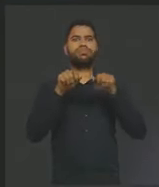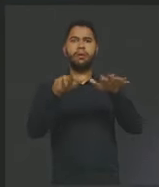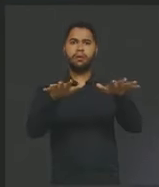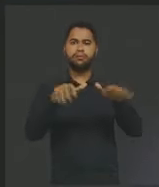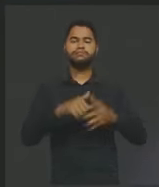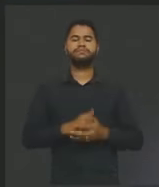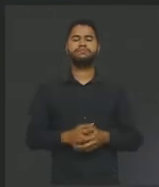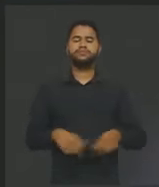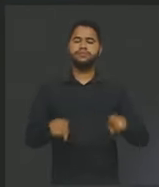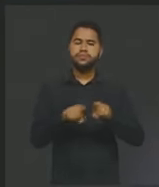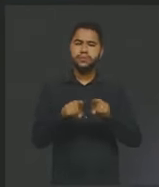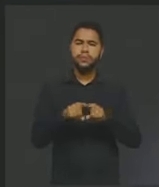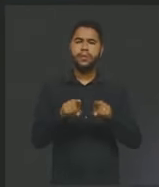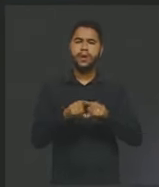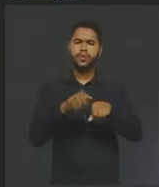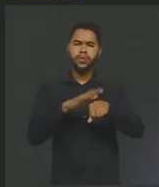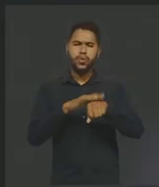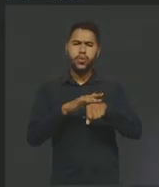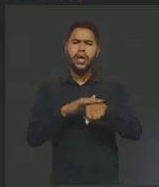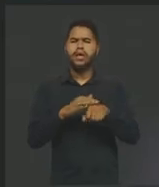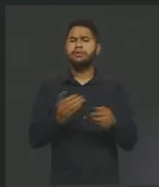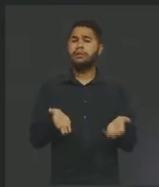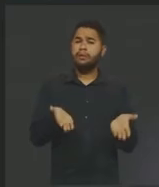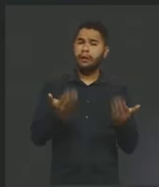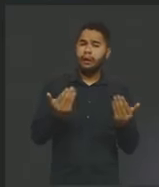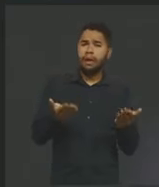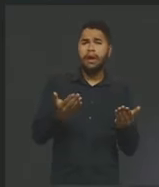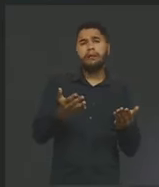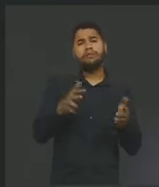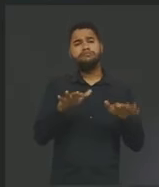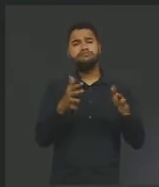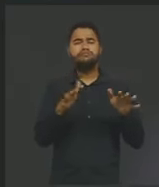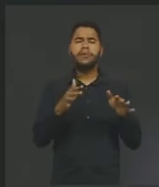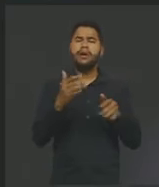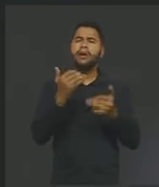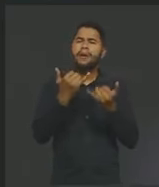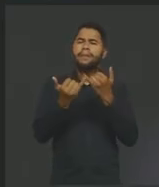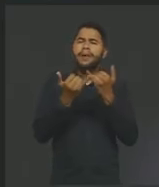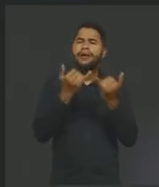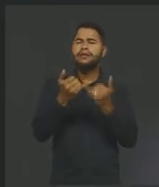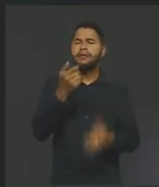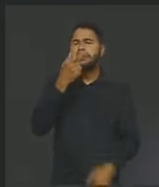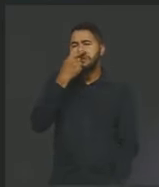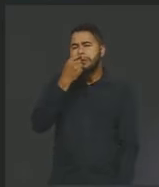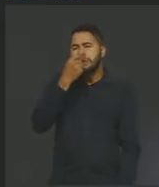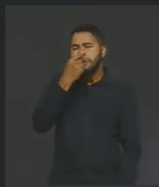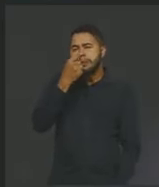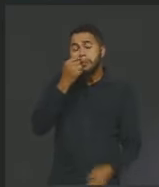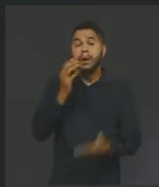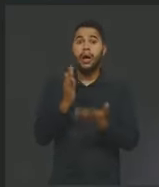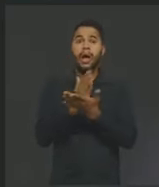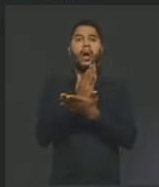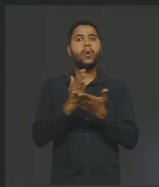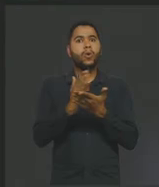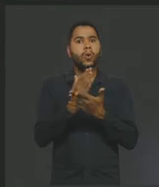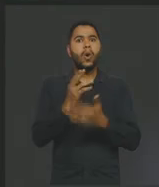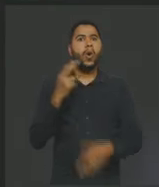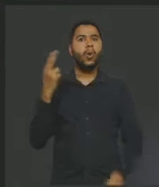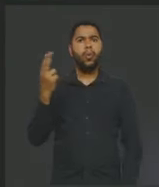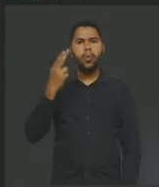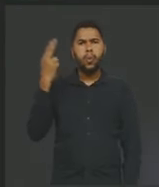muitos casos, essa doença é de leve a moderada e é parecida com a gripe. Em alguns casos, podem ser mais